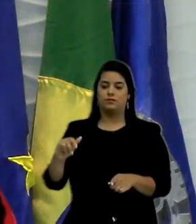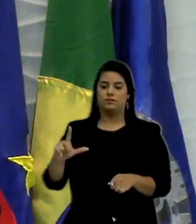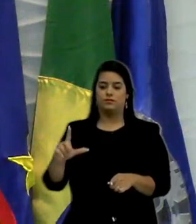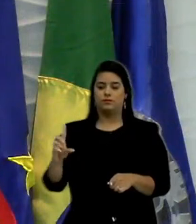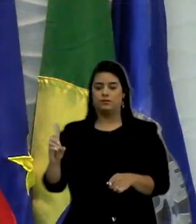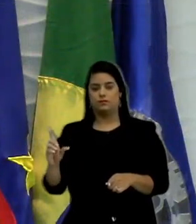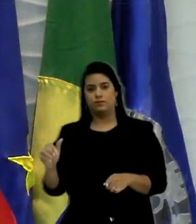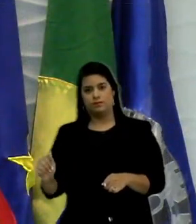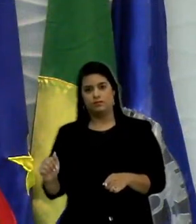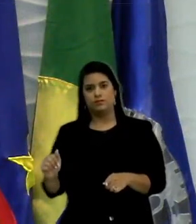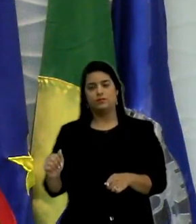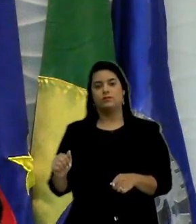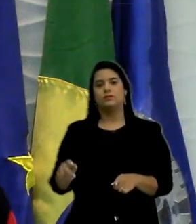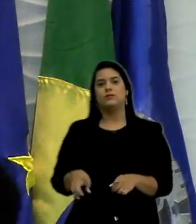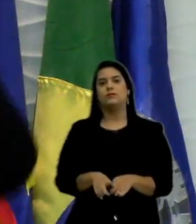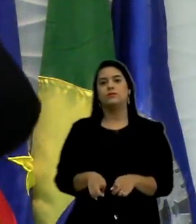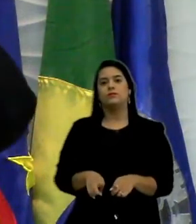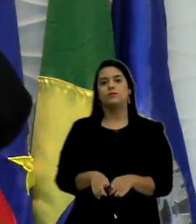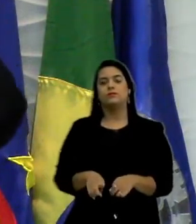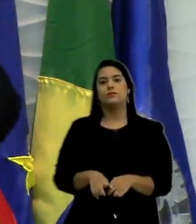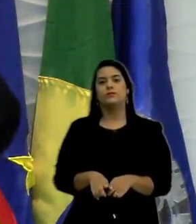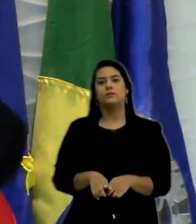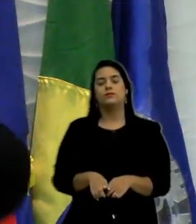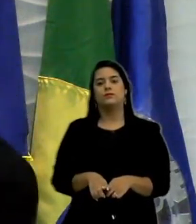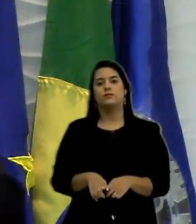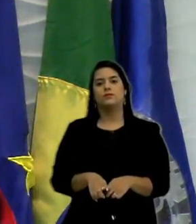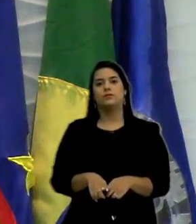de Alex, lá da Rua Nova,